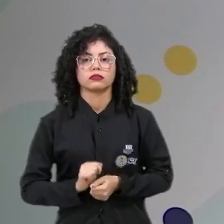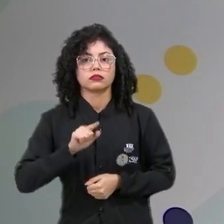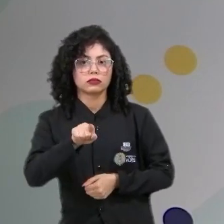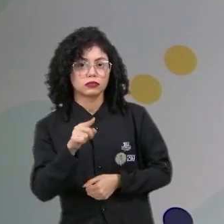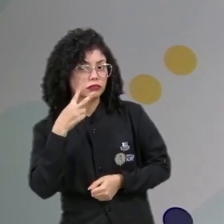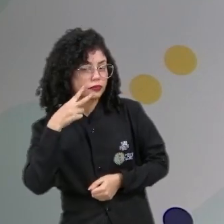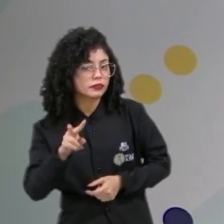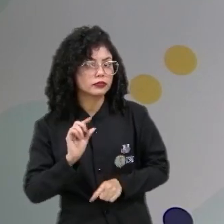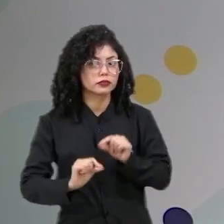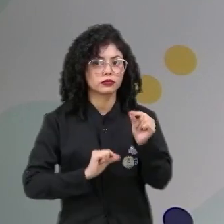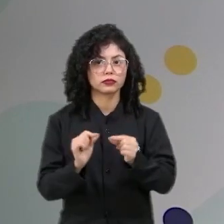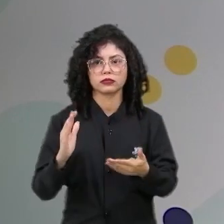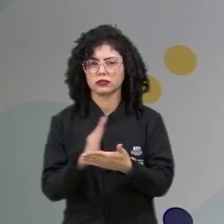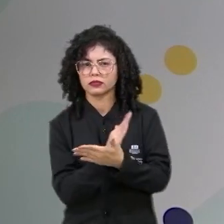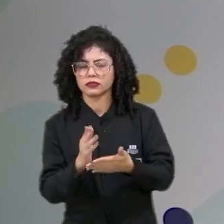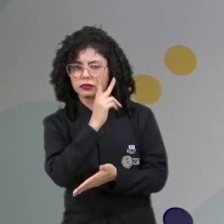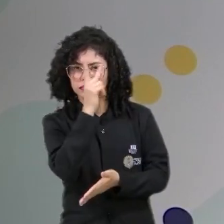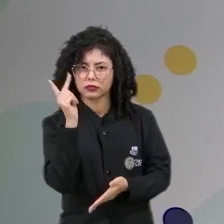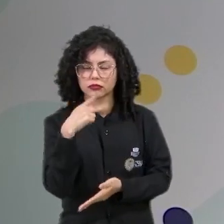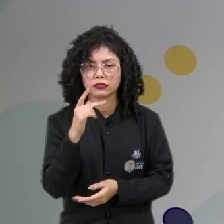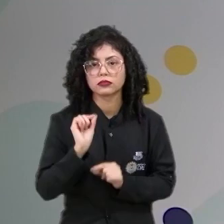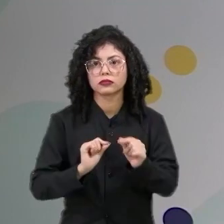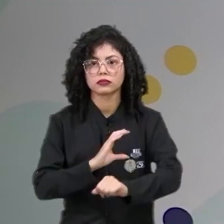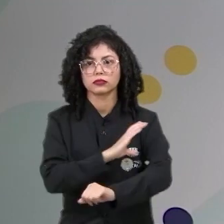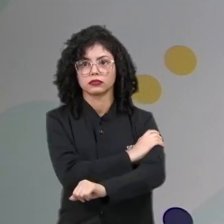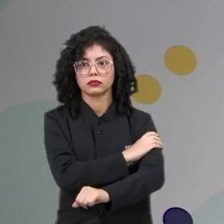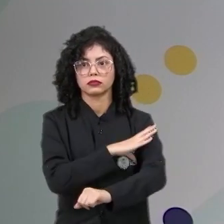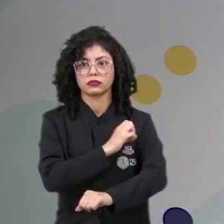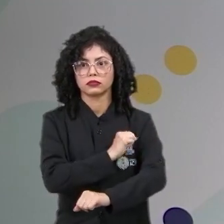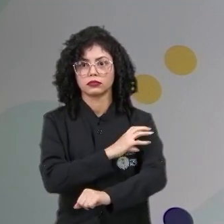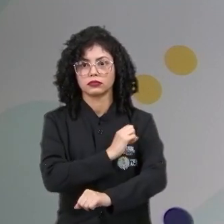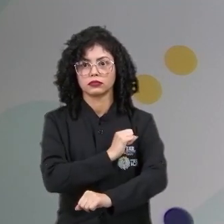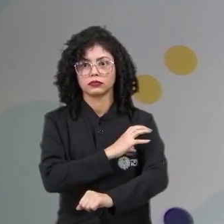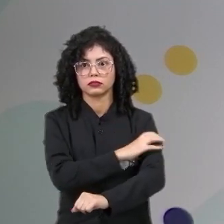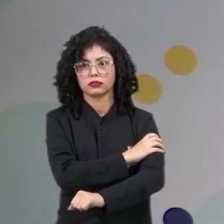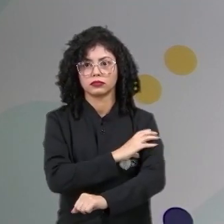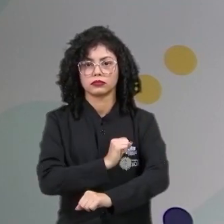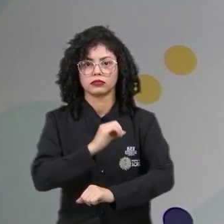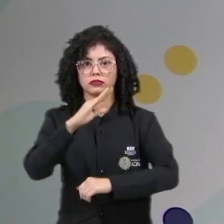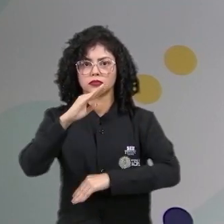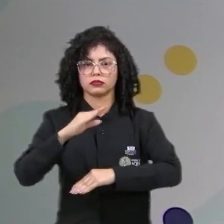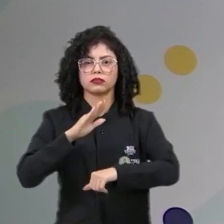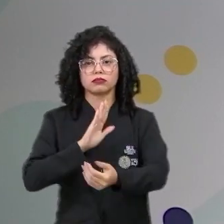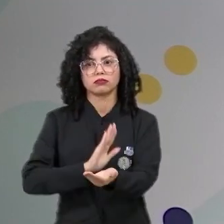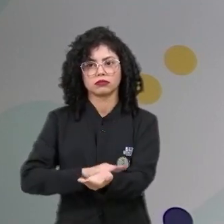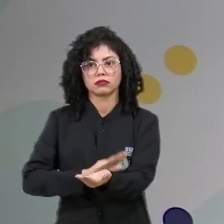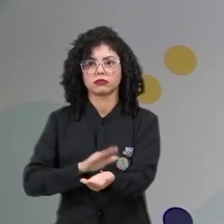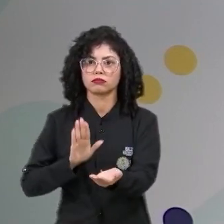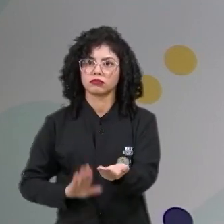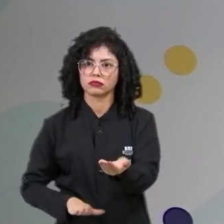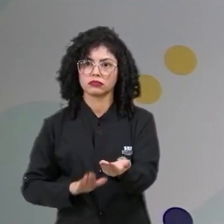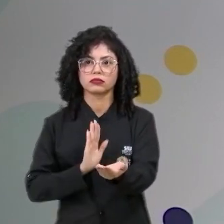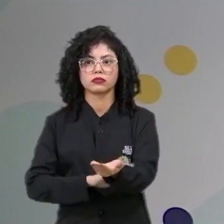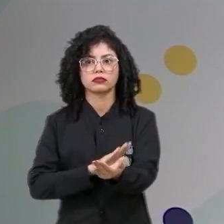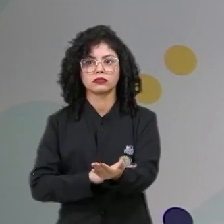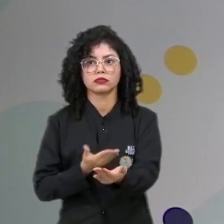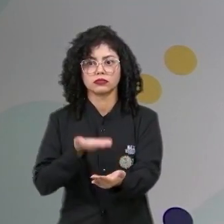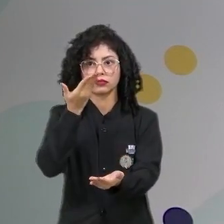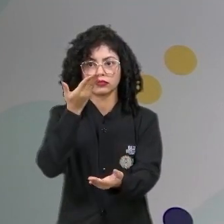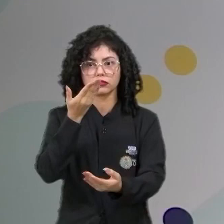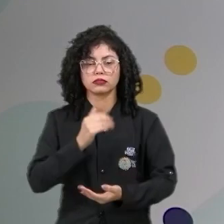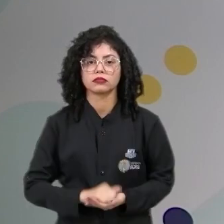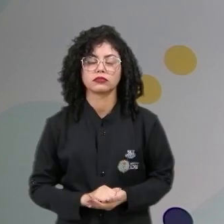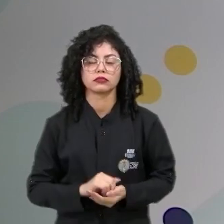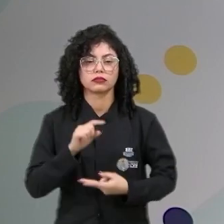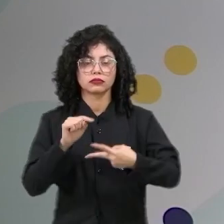aí alguém falou para vocês que a pressão estava alta, ou então que a pressão estava baixa. Bom, mas se estava alta ou estava baixa,